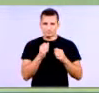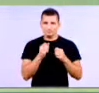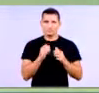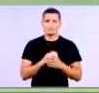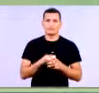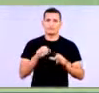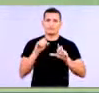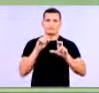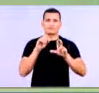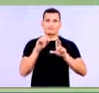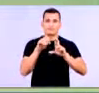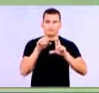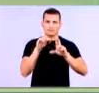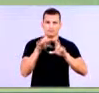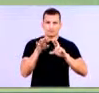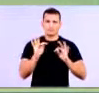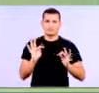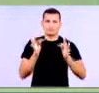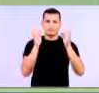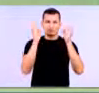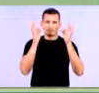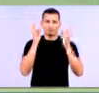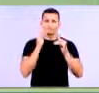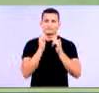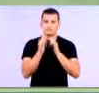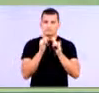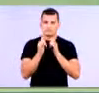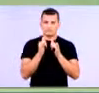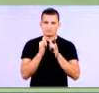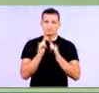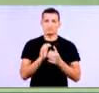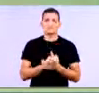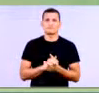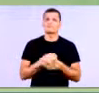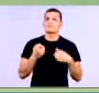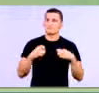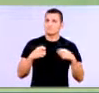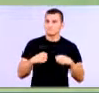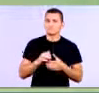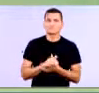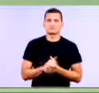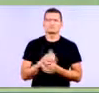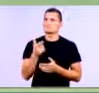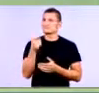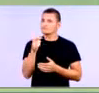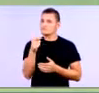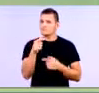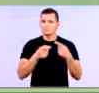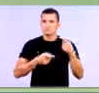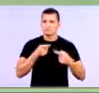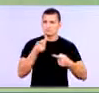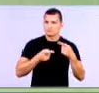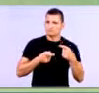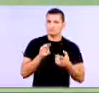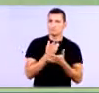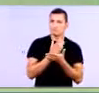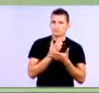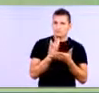de informação. É necessário. Não existe uma política que seja, digamos,